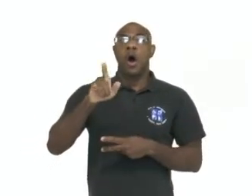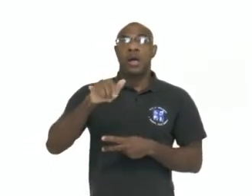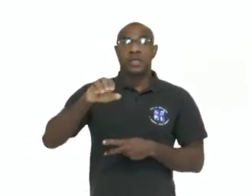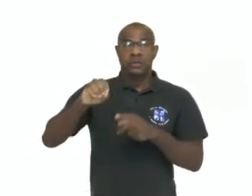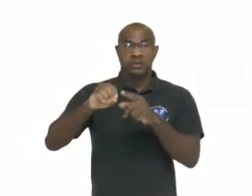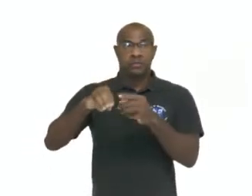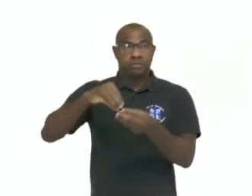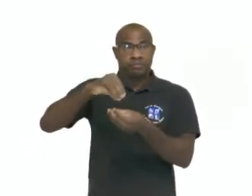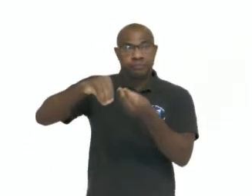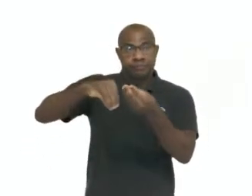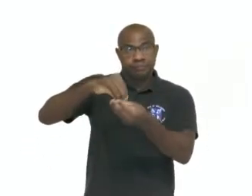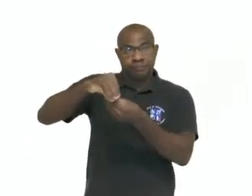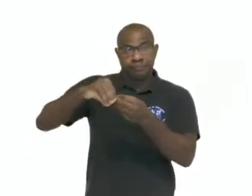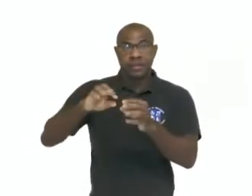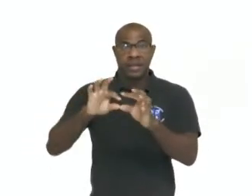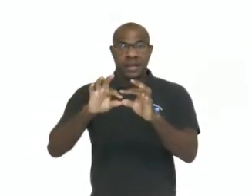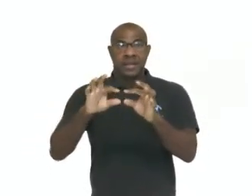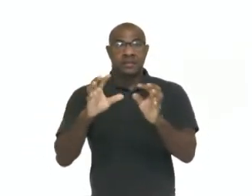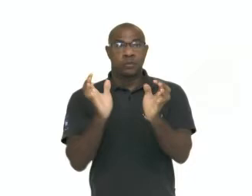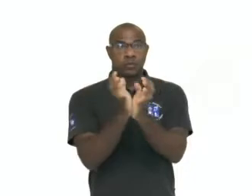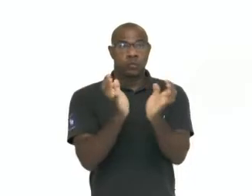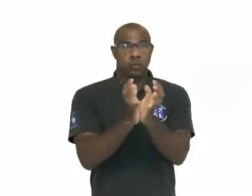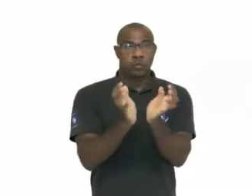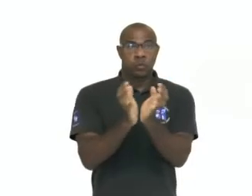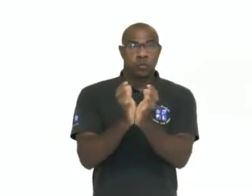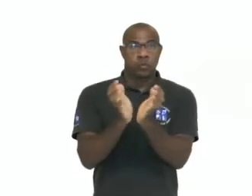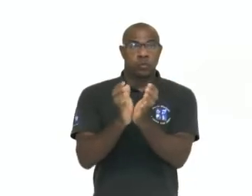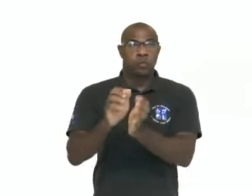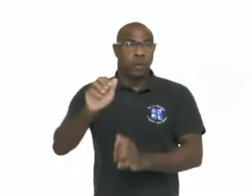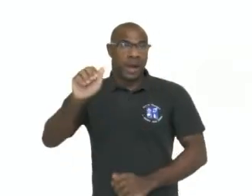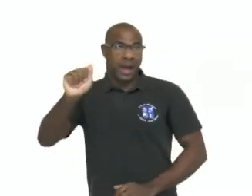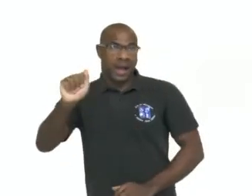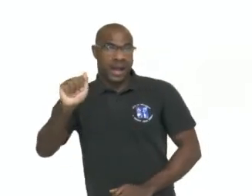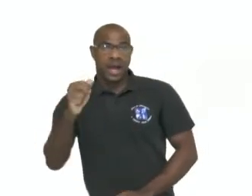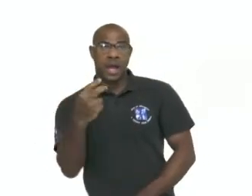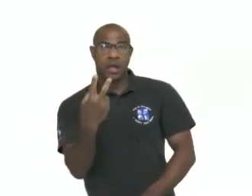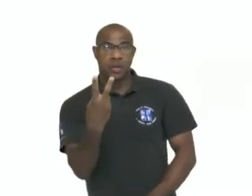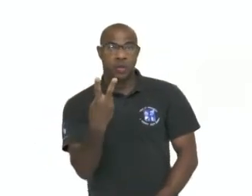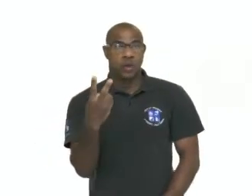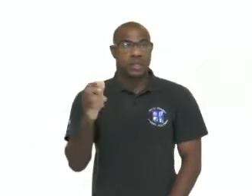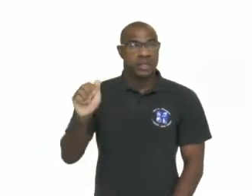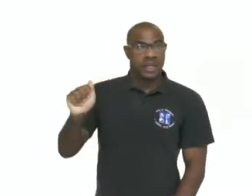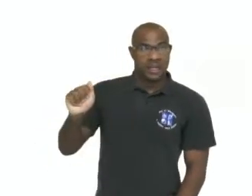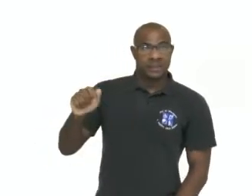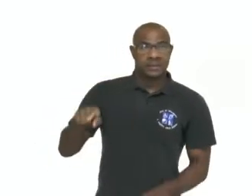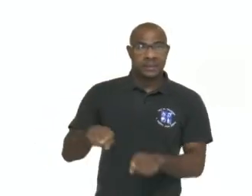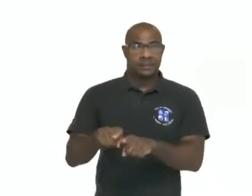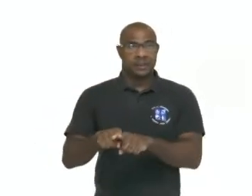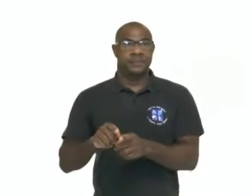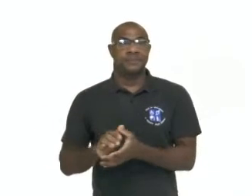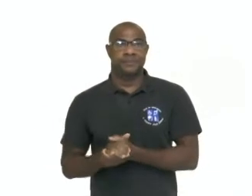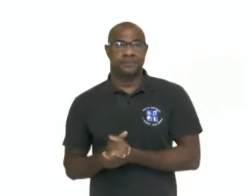da família 1A, 2A. Exemplo, Na2O e CaO.